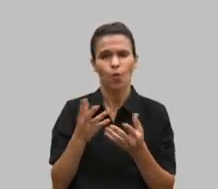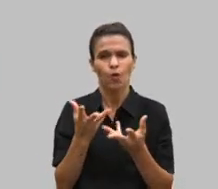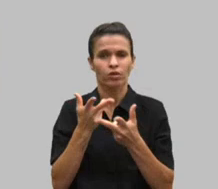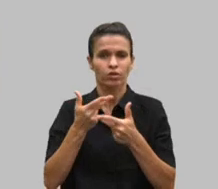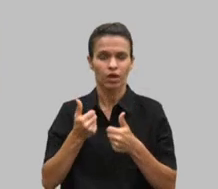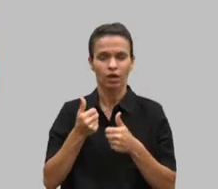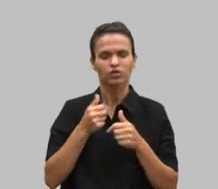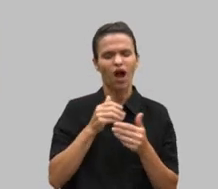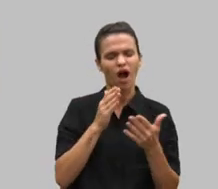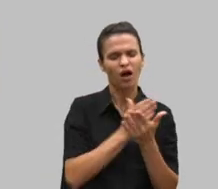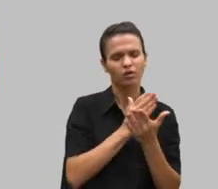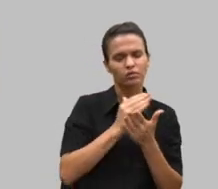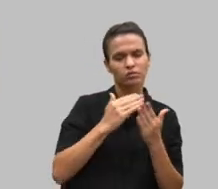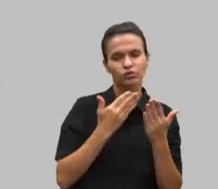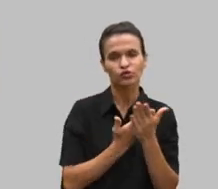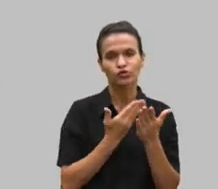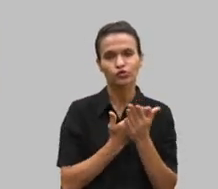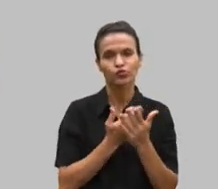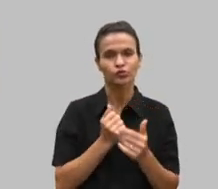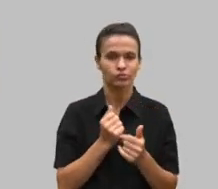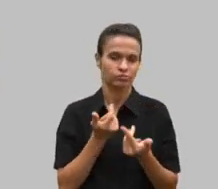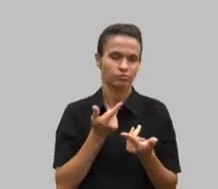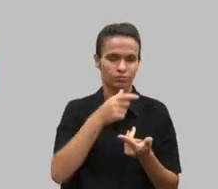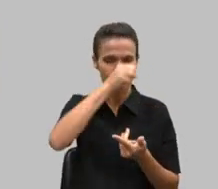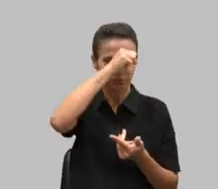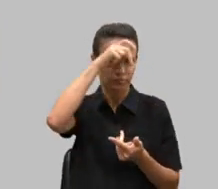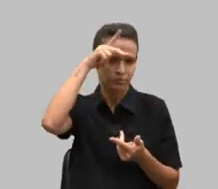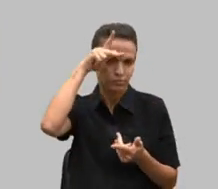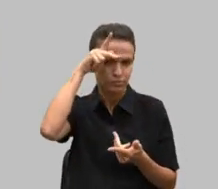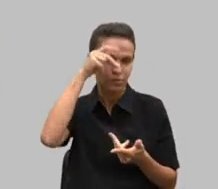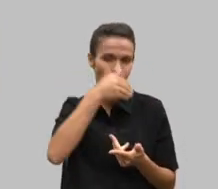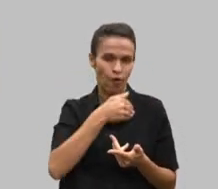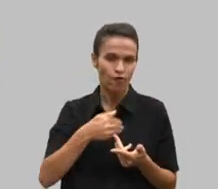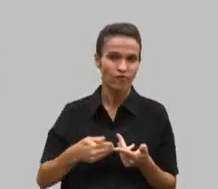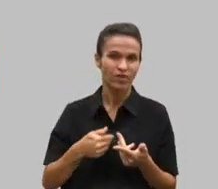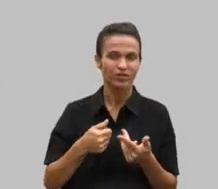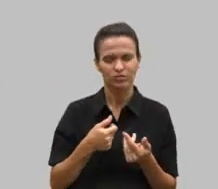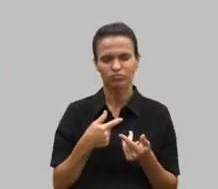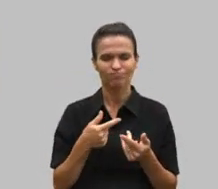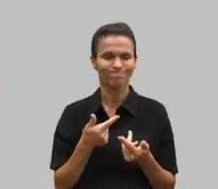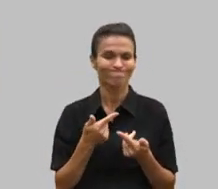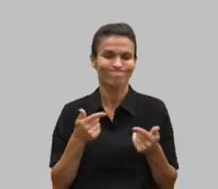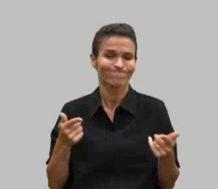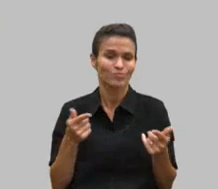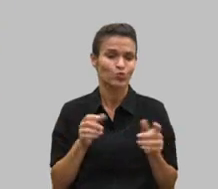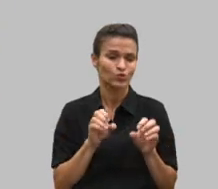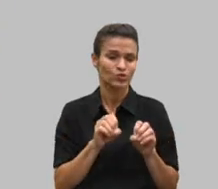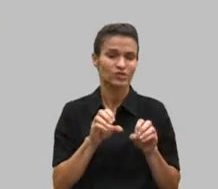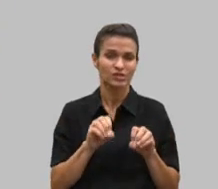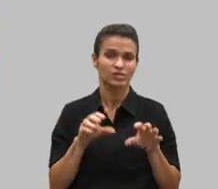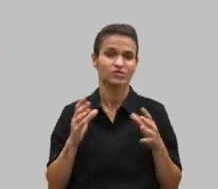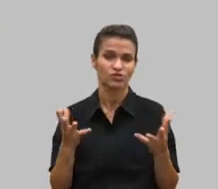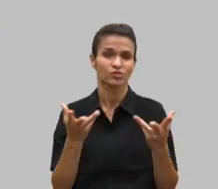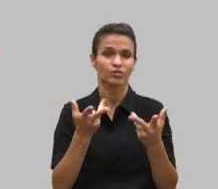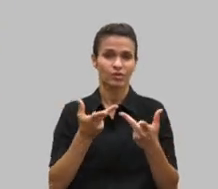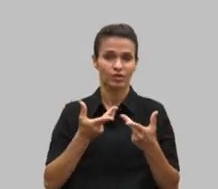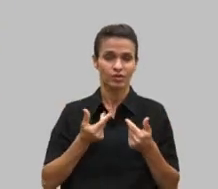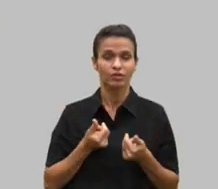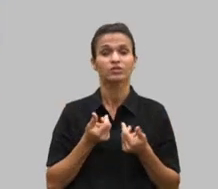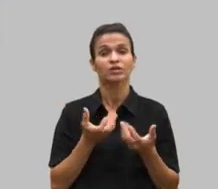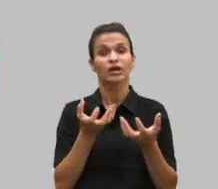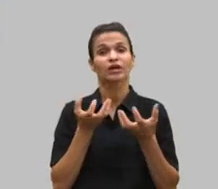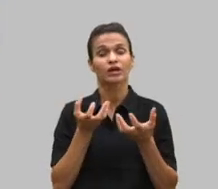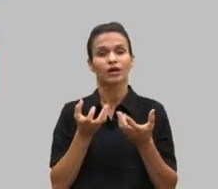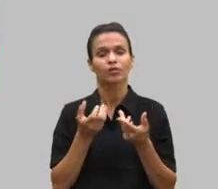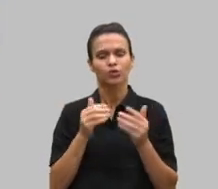tem Total suporte ou apoio a esse tipo de um ensino bom de qualidade se você quiser e seja uma escola